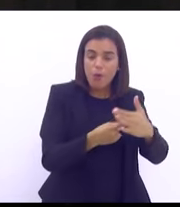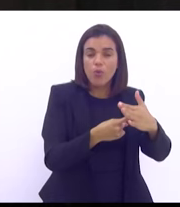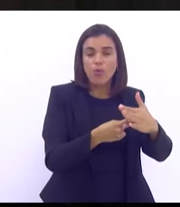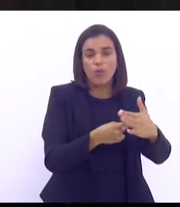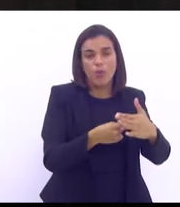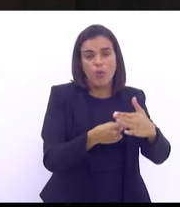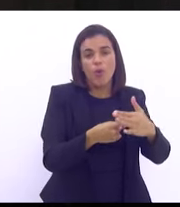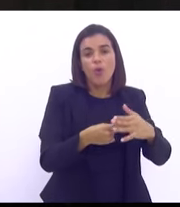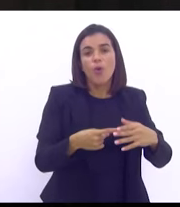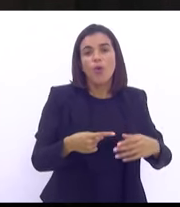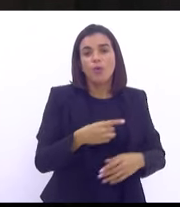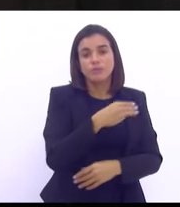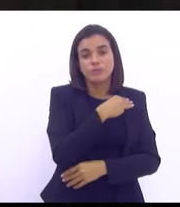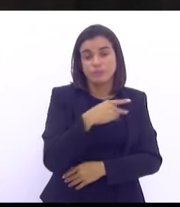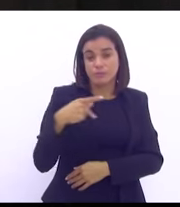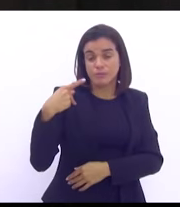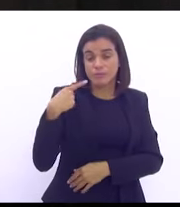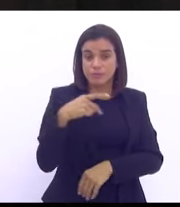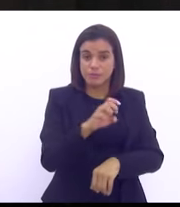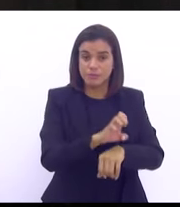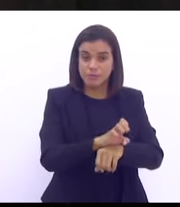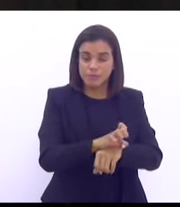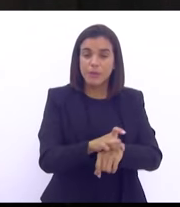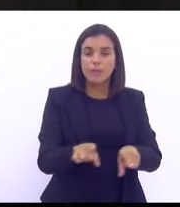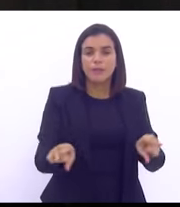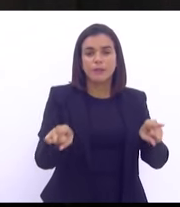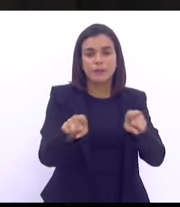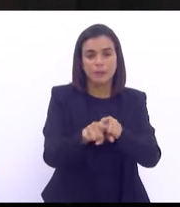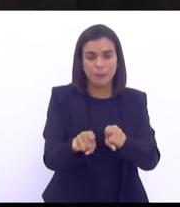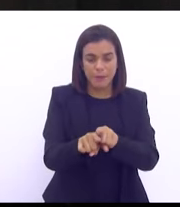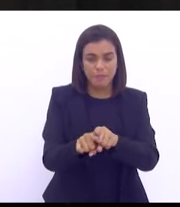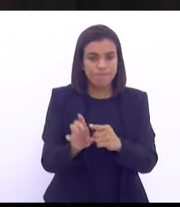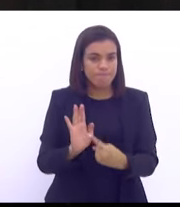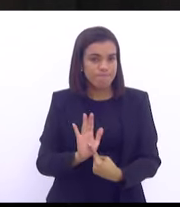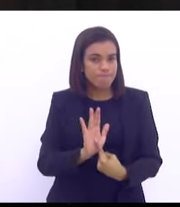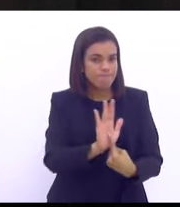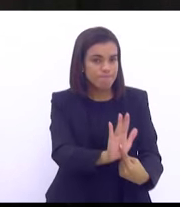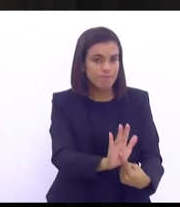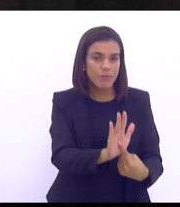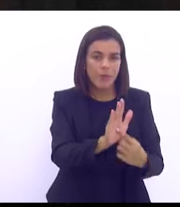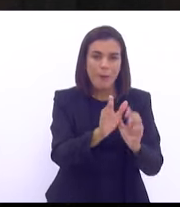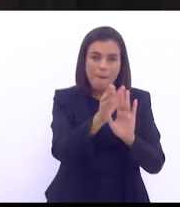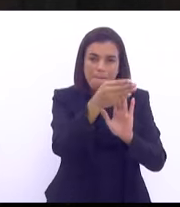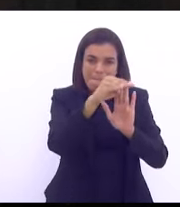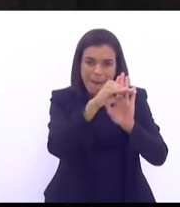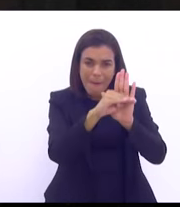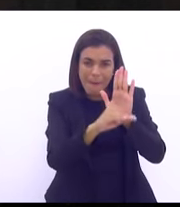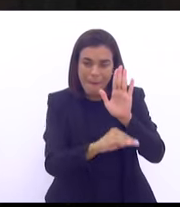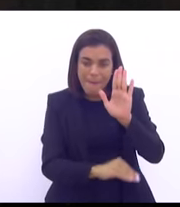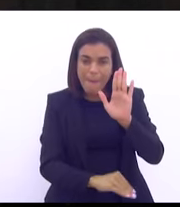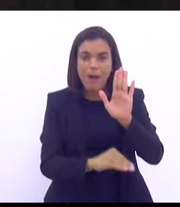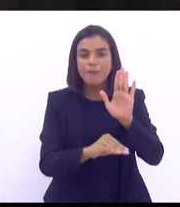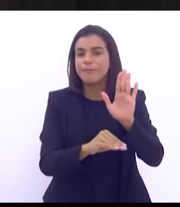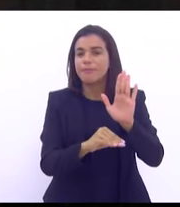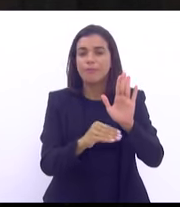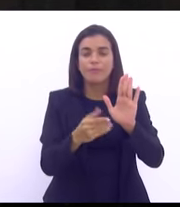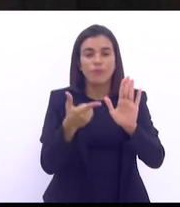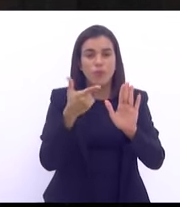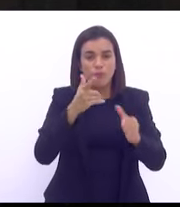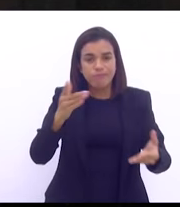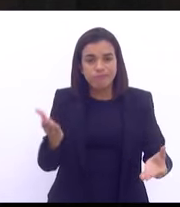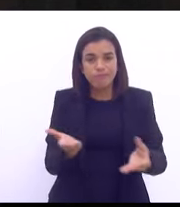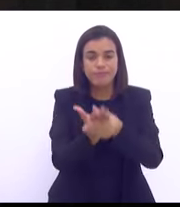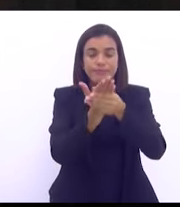Ministério Público Estadual e também apresentei um requerimento aqui na LERJ para instaurar